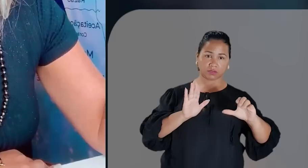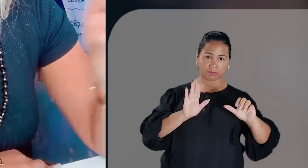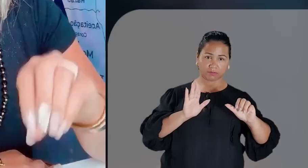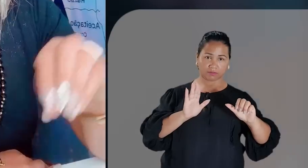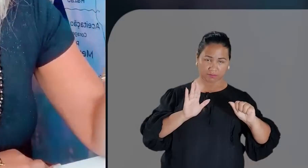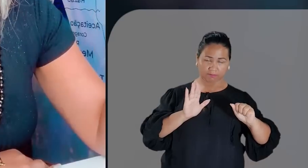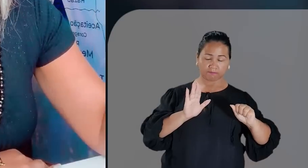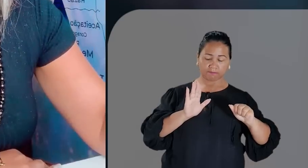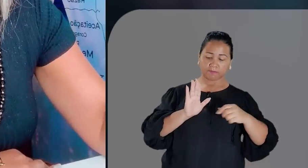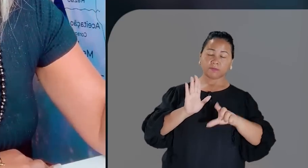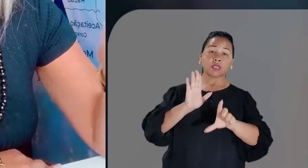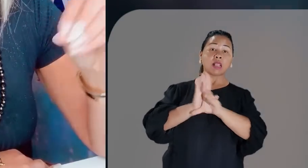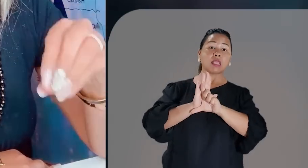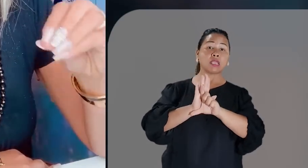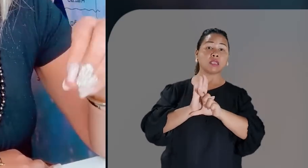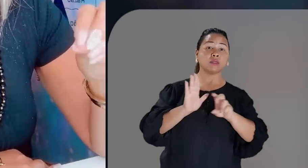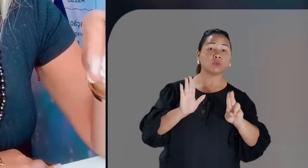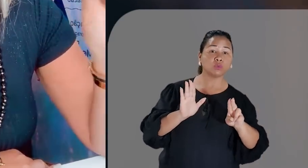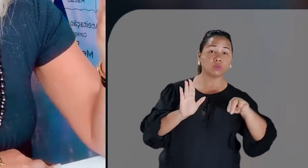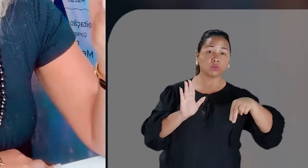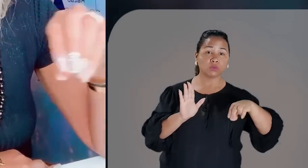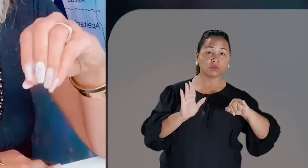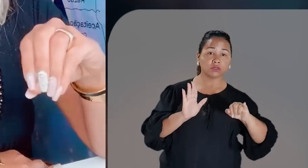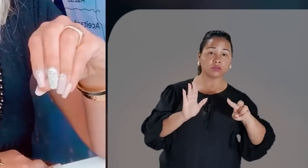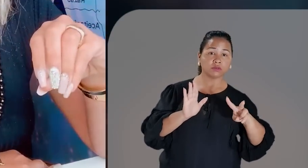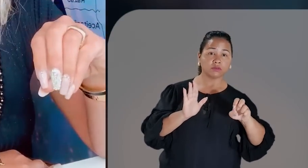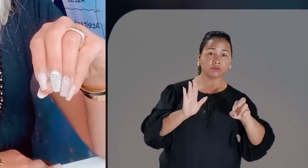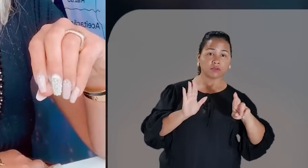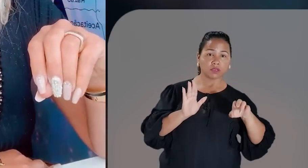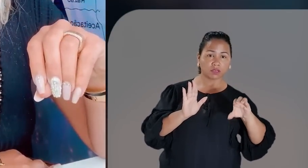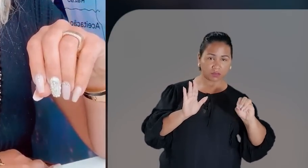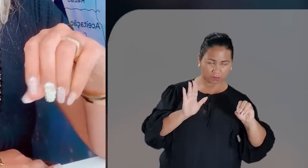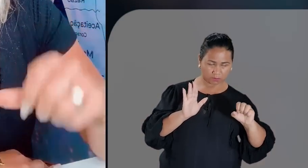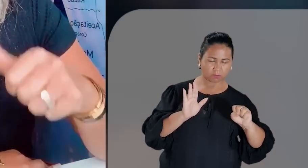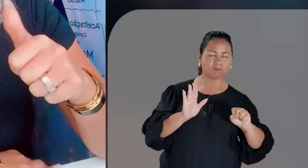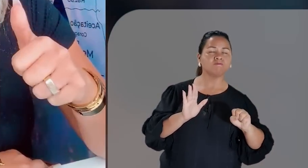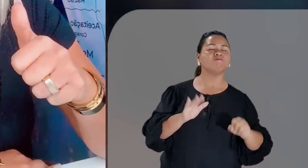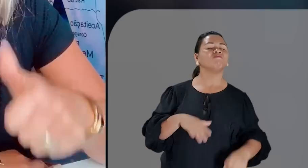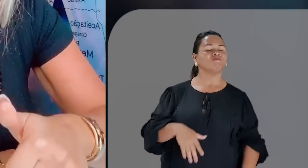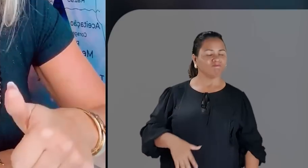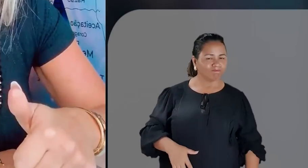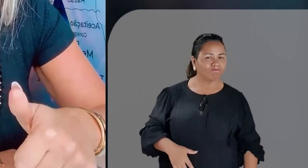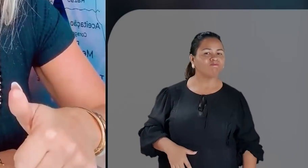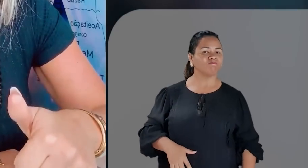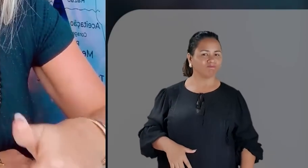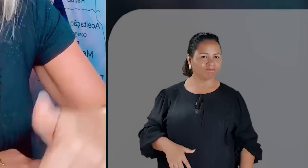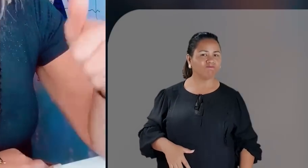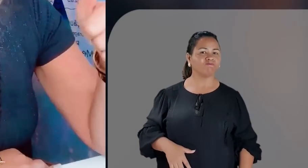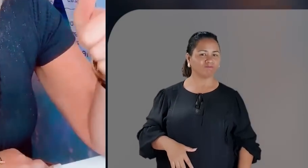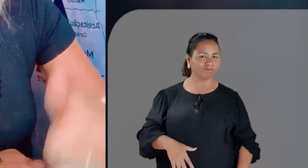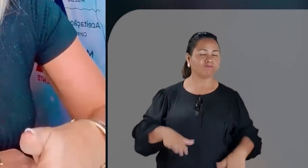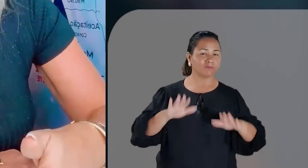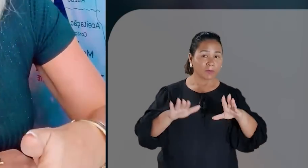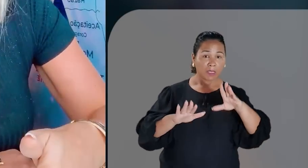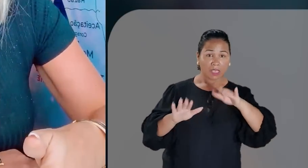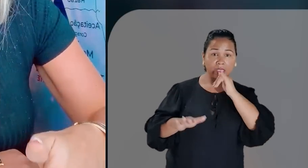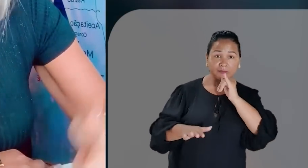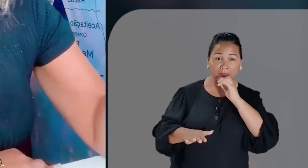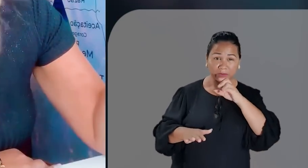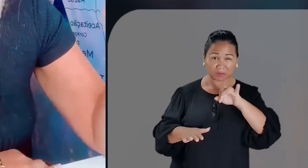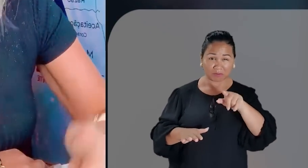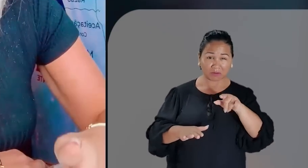cósmicas, infalivelmente elas operam sobre a tua vida. Se você está enganando o teu chefe, enganando o teu